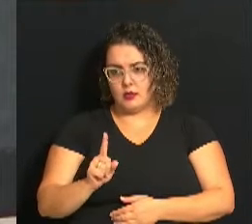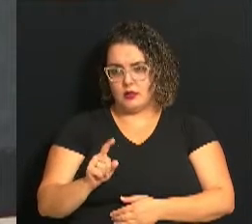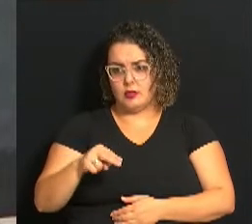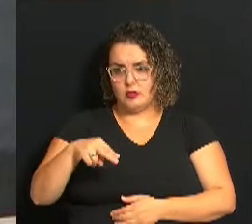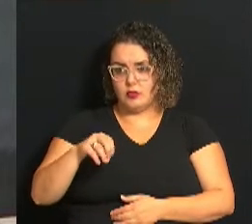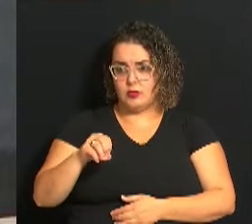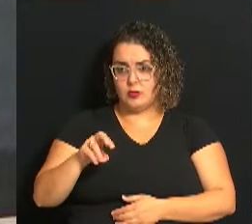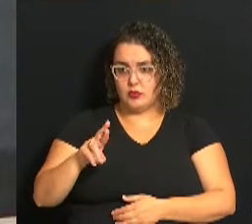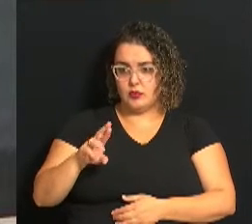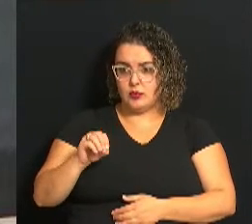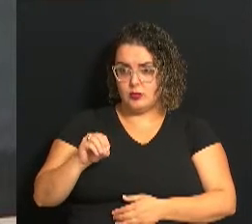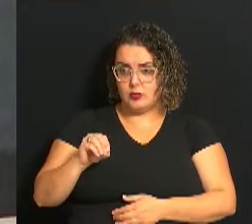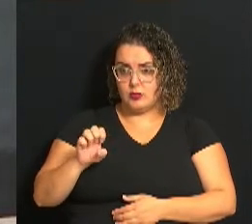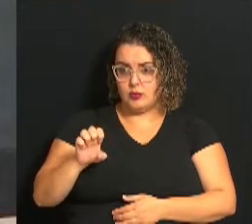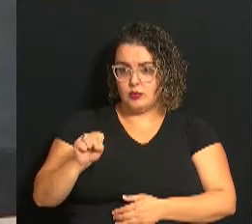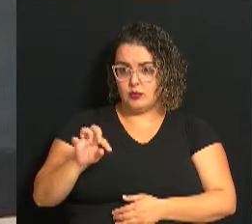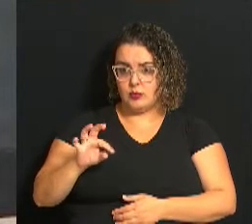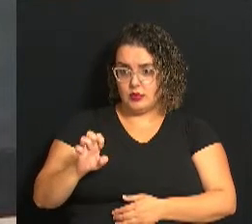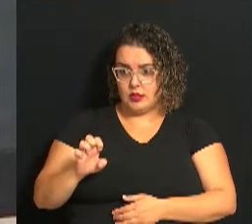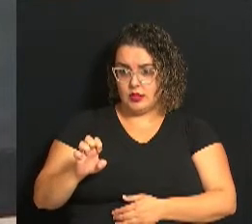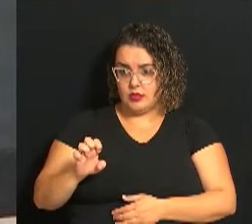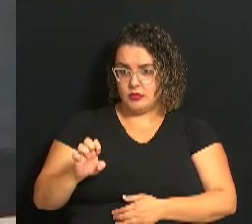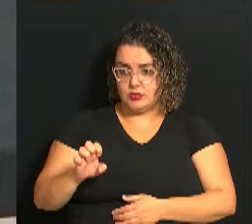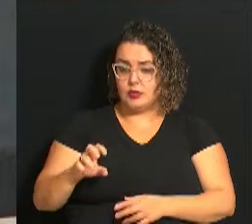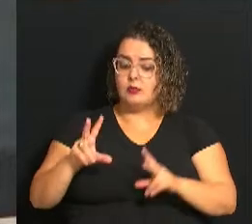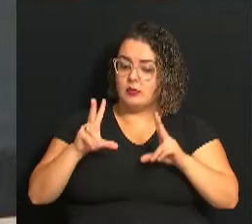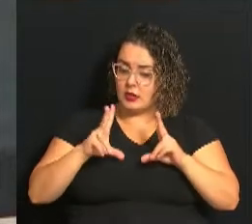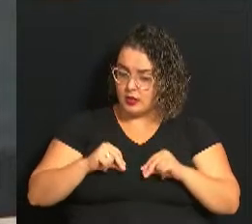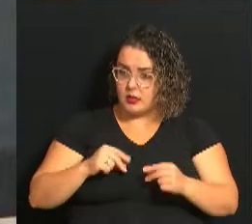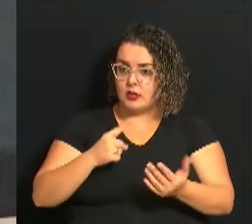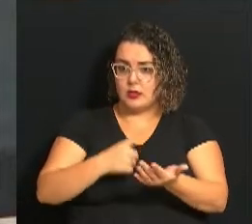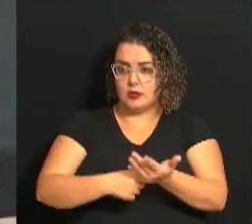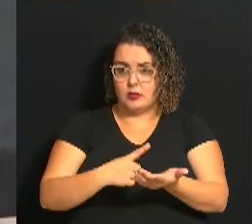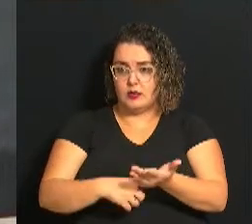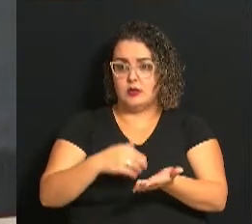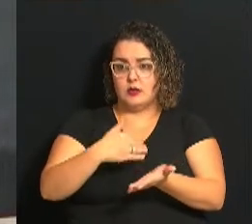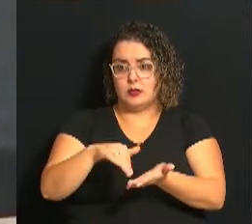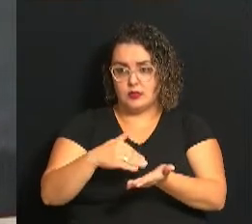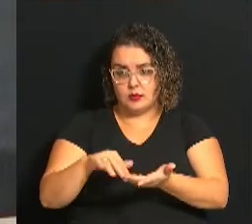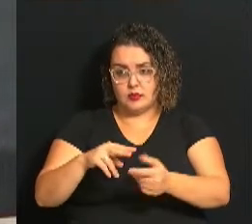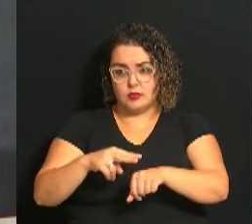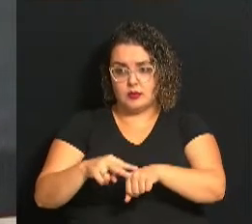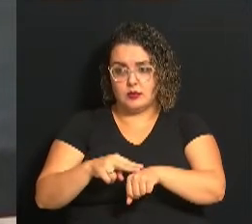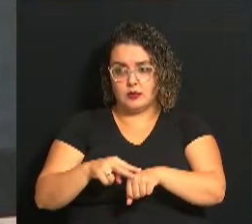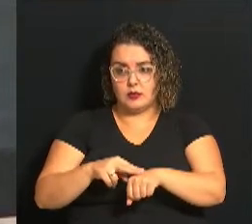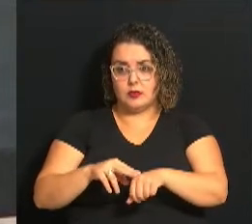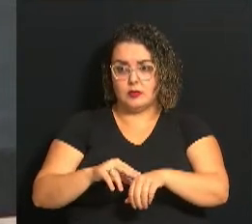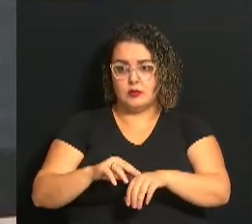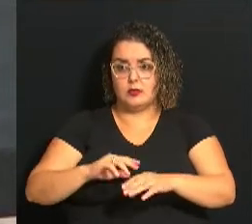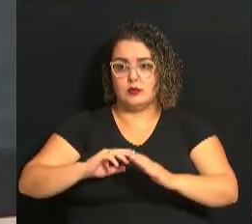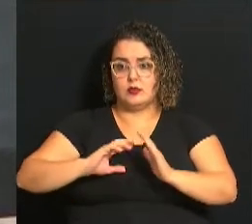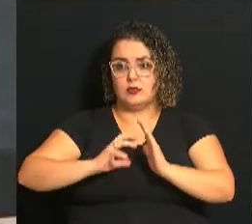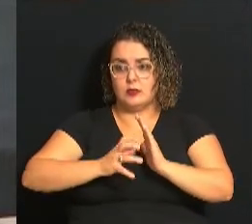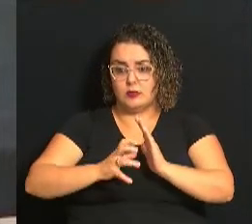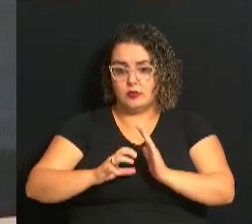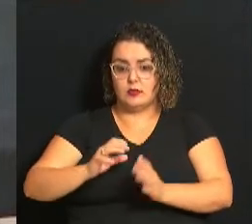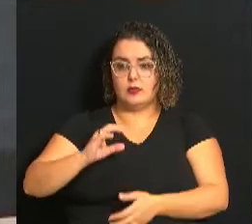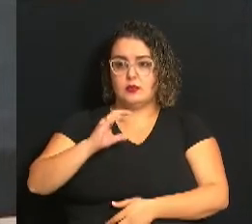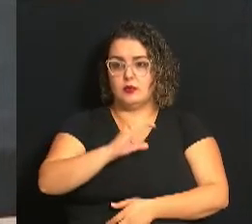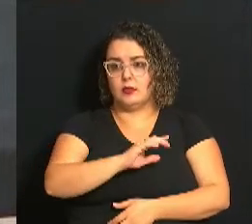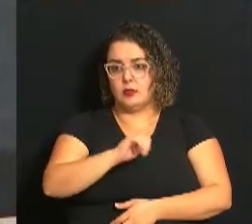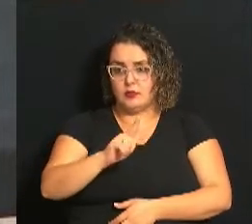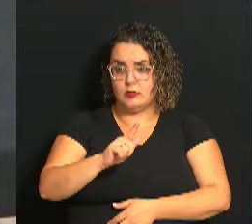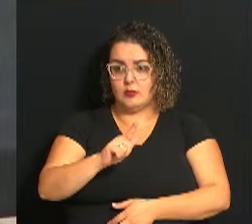cidade merece um comprometimento da Secretaria do Verde, da bancada dos vereadores do Campo Grande, do presidente da